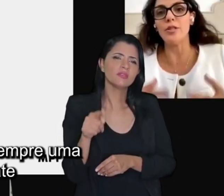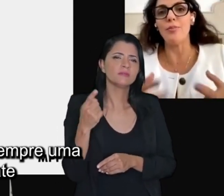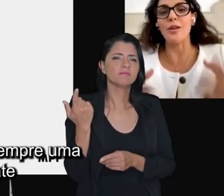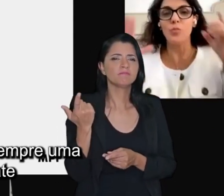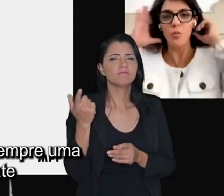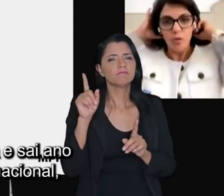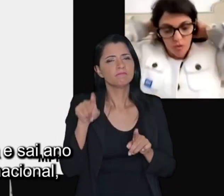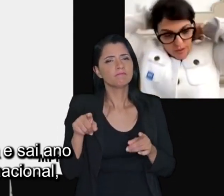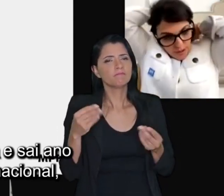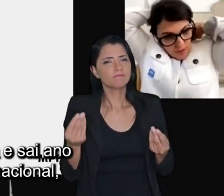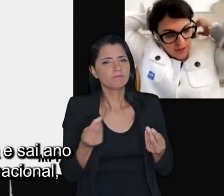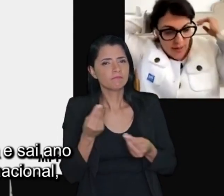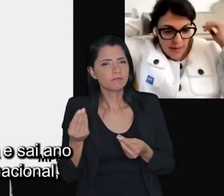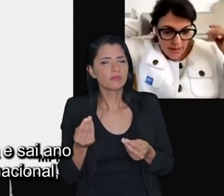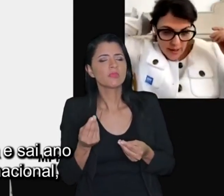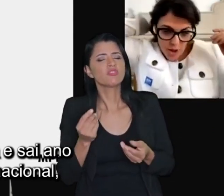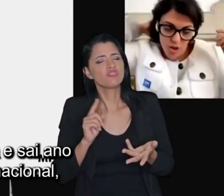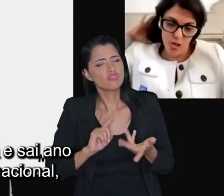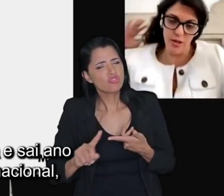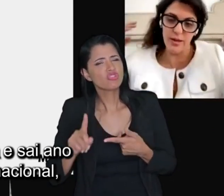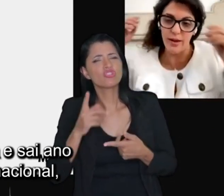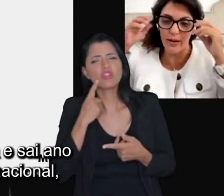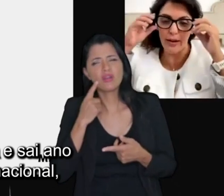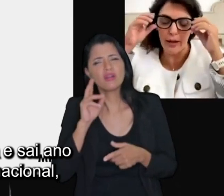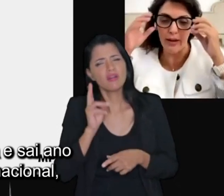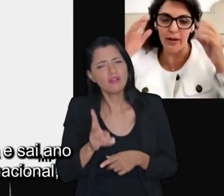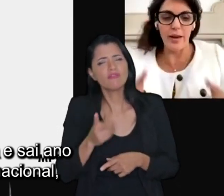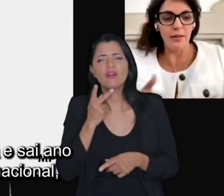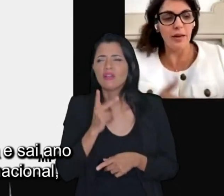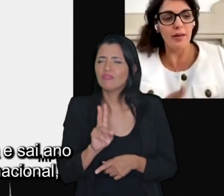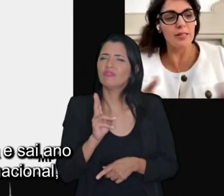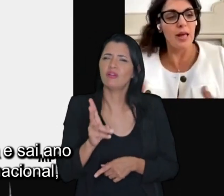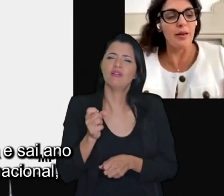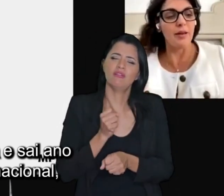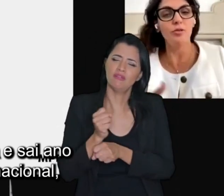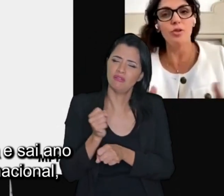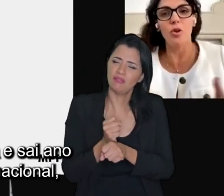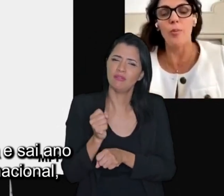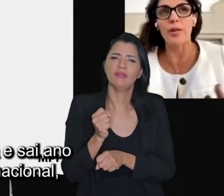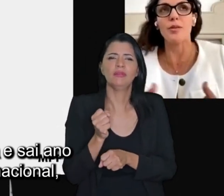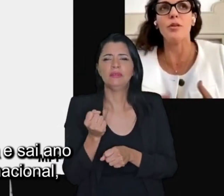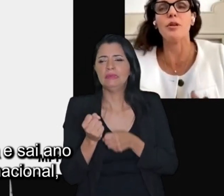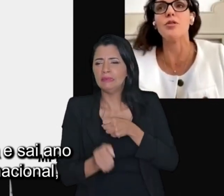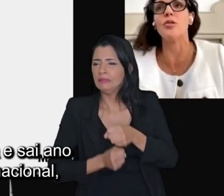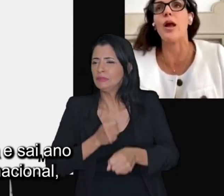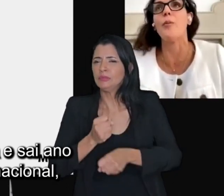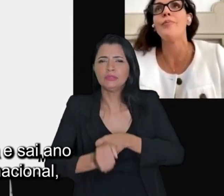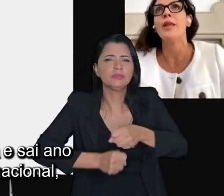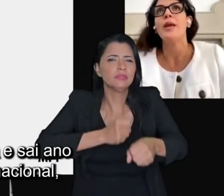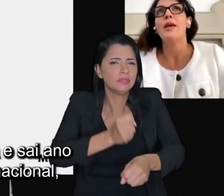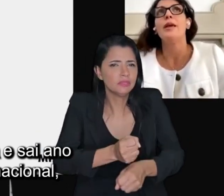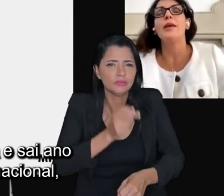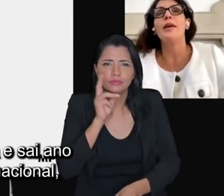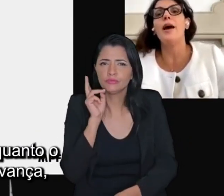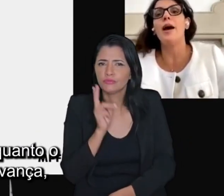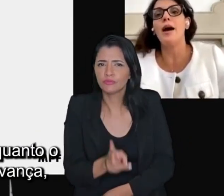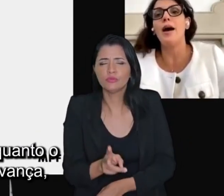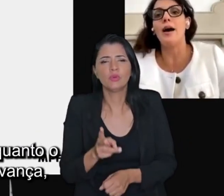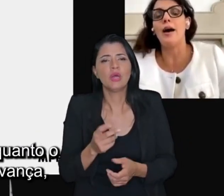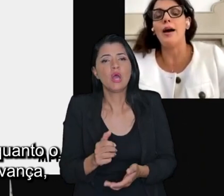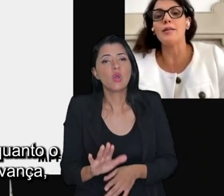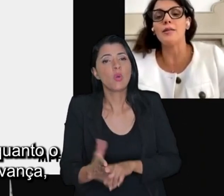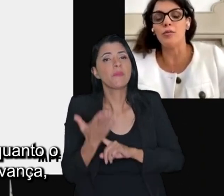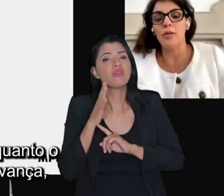que se bate por muitos anos, né? A gente entra, sai ano de cooperação internacional, que